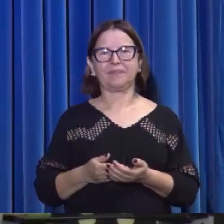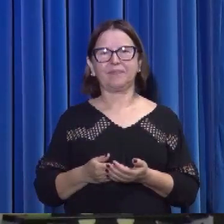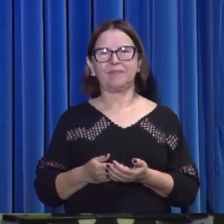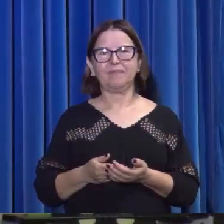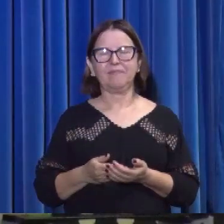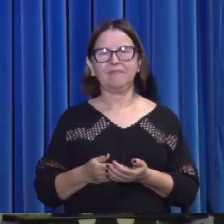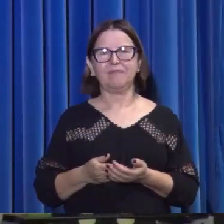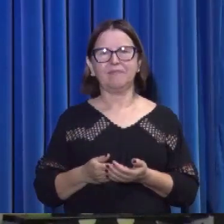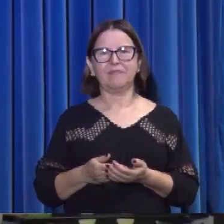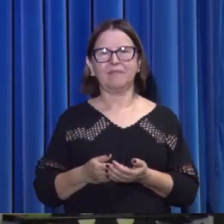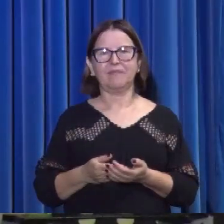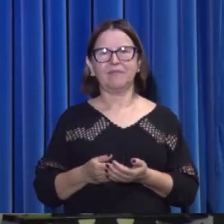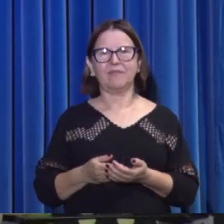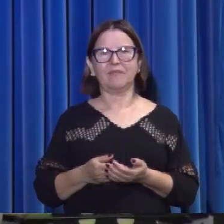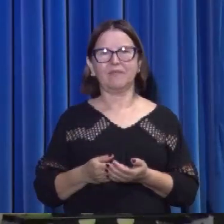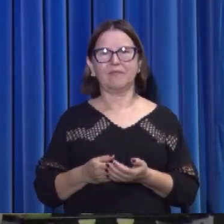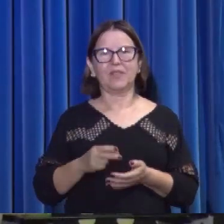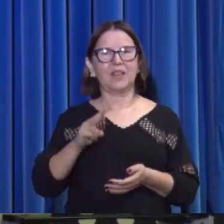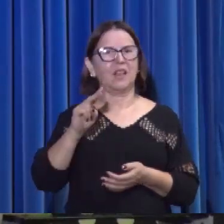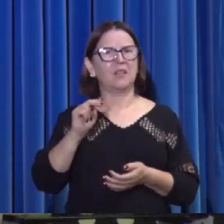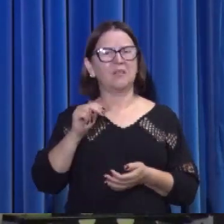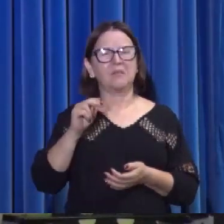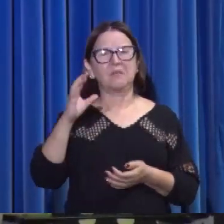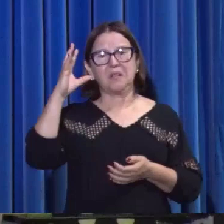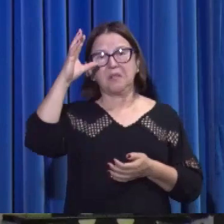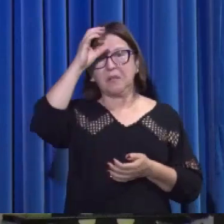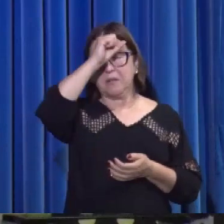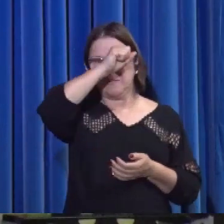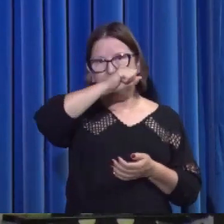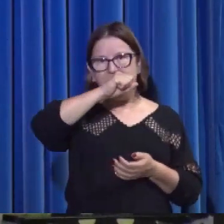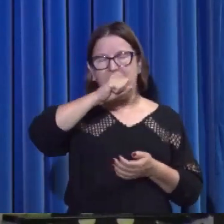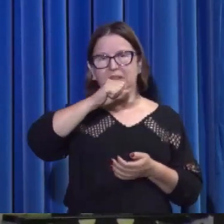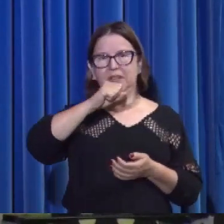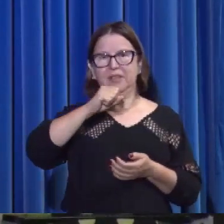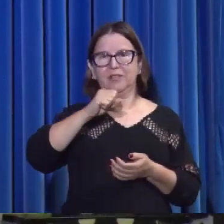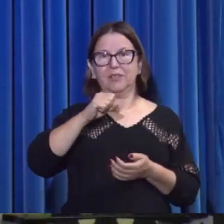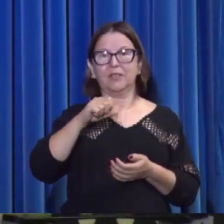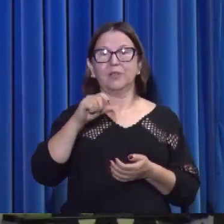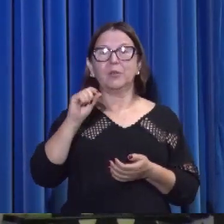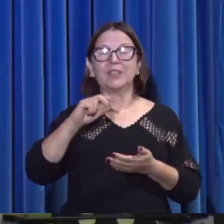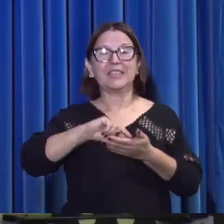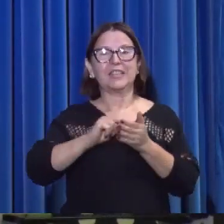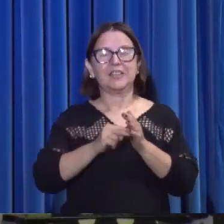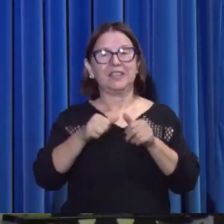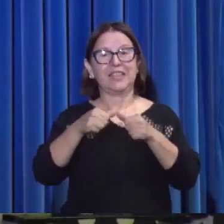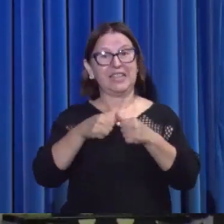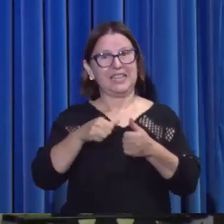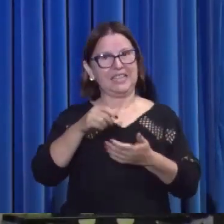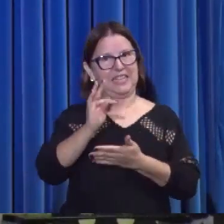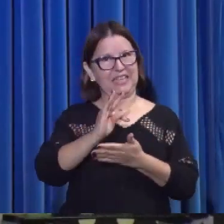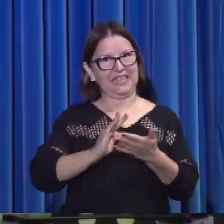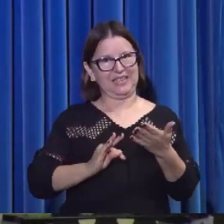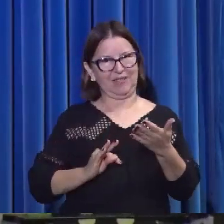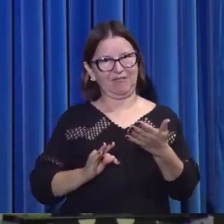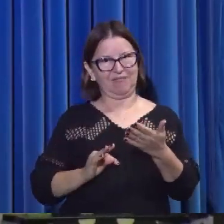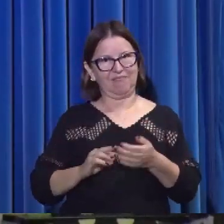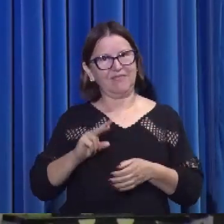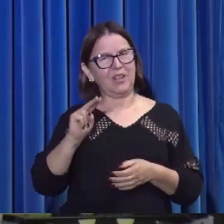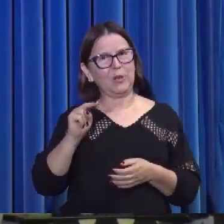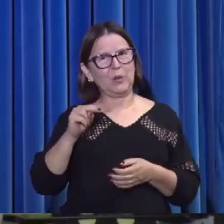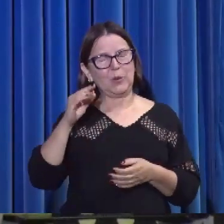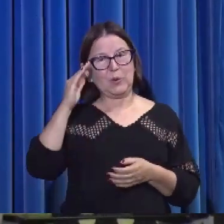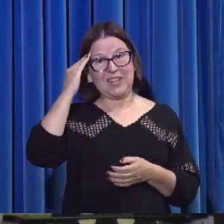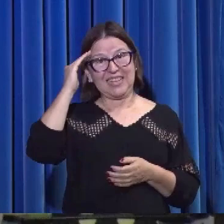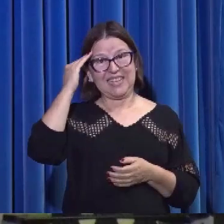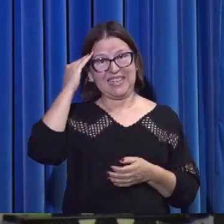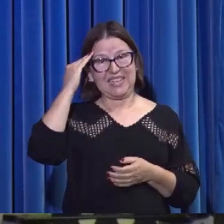ele jamais vai poder compreender, entender isso que Paulo está dizendo aqui. Ele jamais vai entender o que é ter